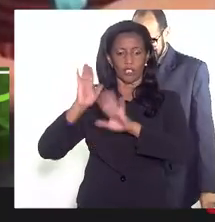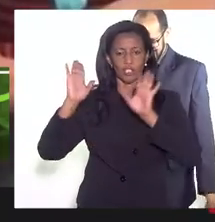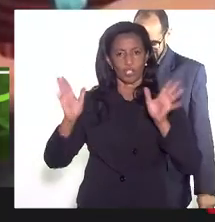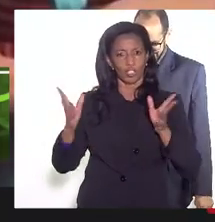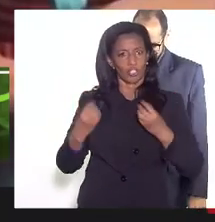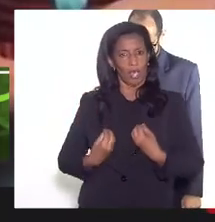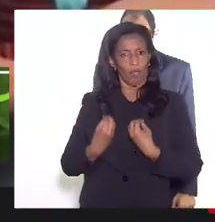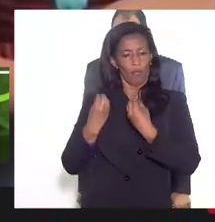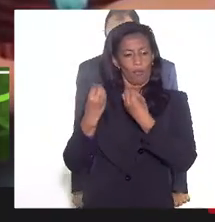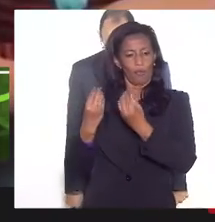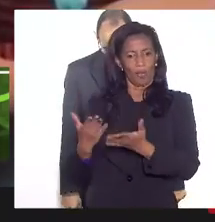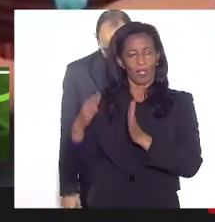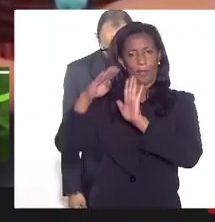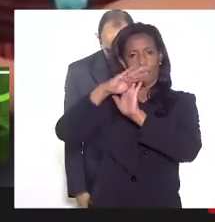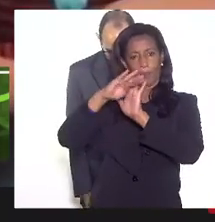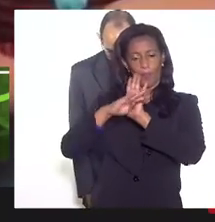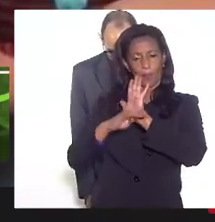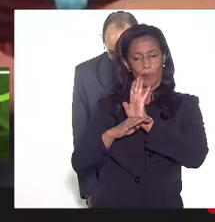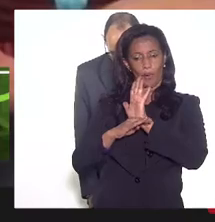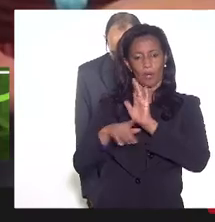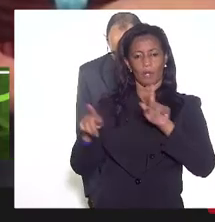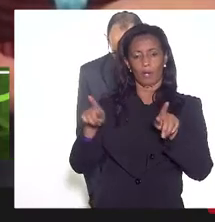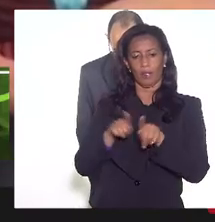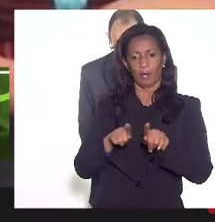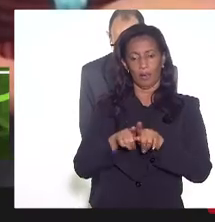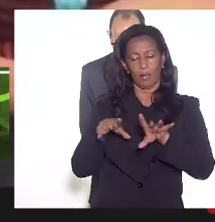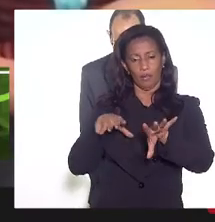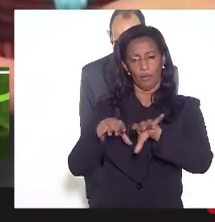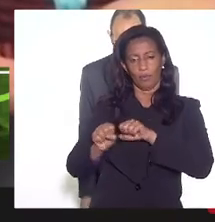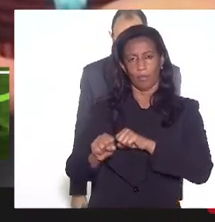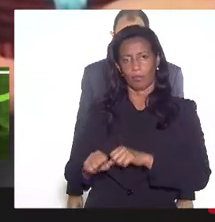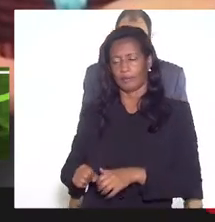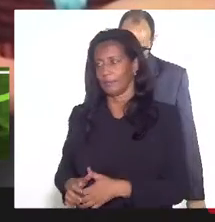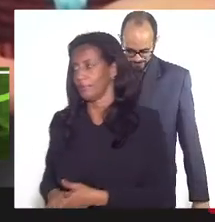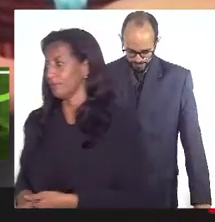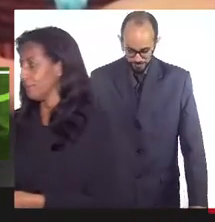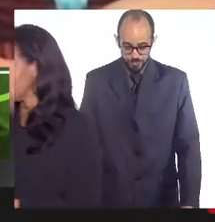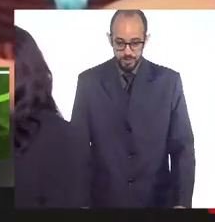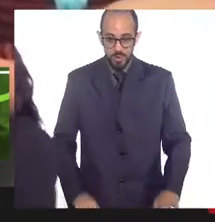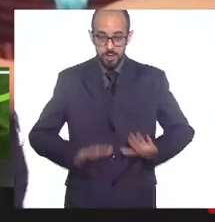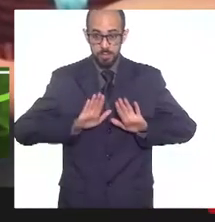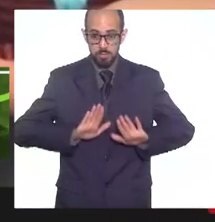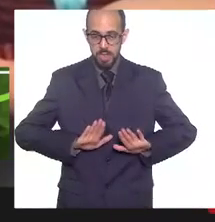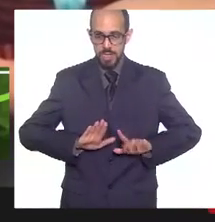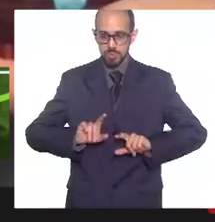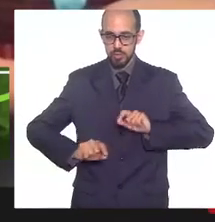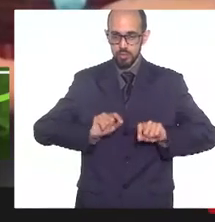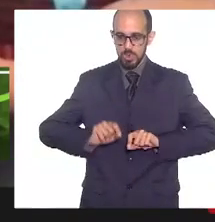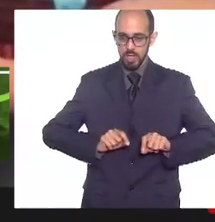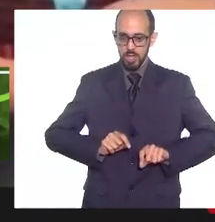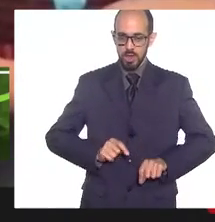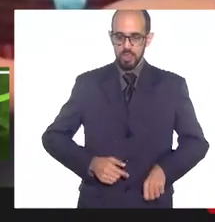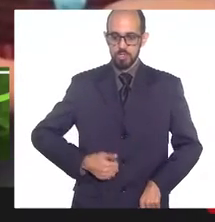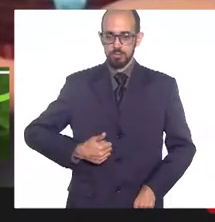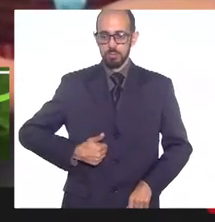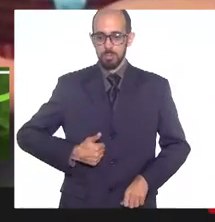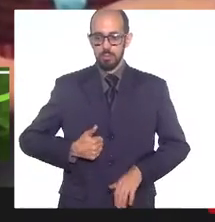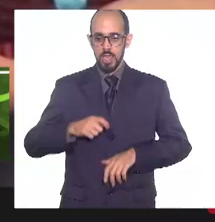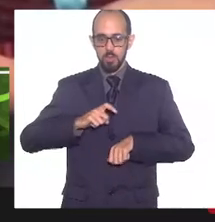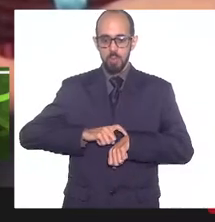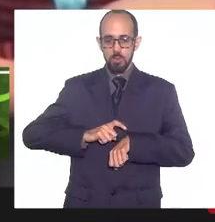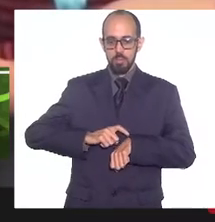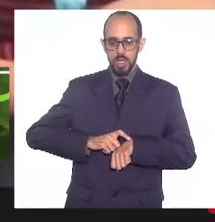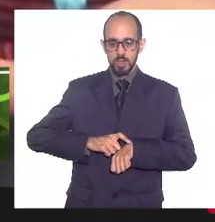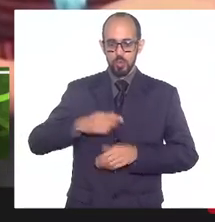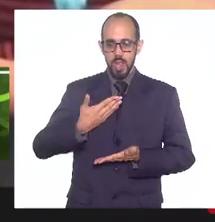oferecem programas também de formação cultural mas nesse primeiro momento a escola da cultura está